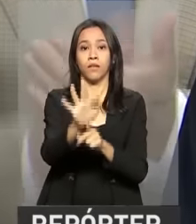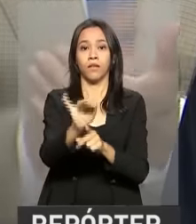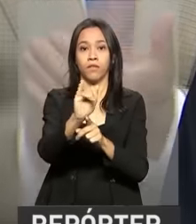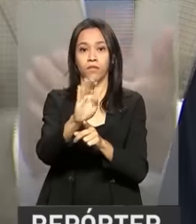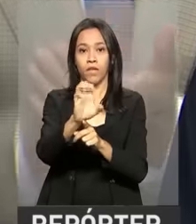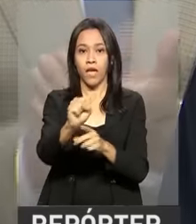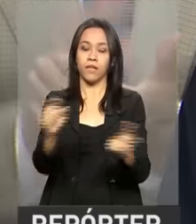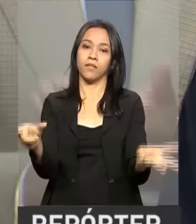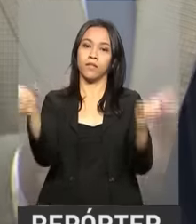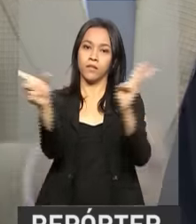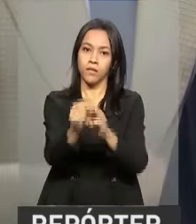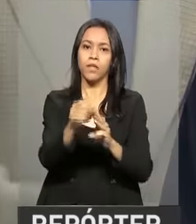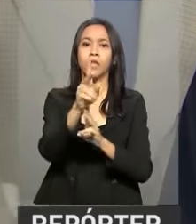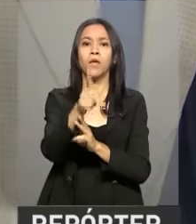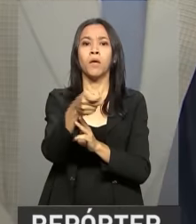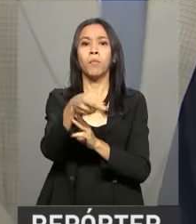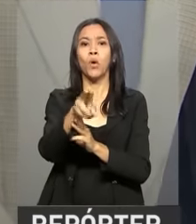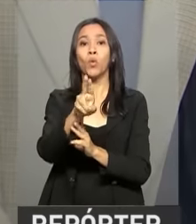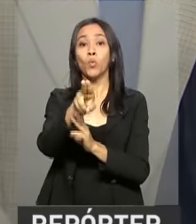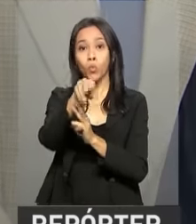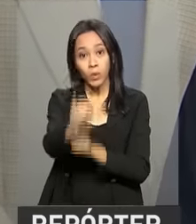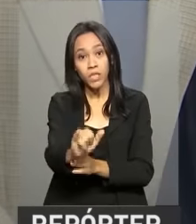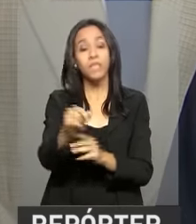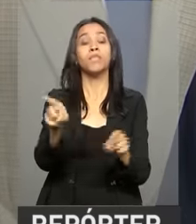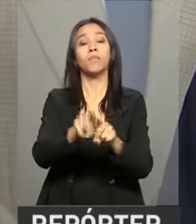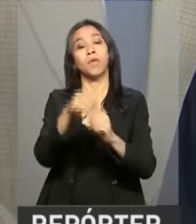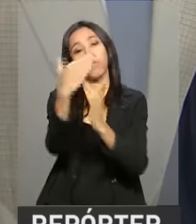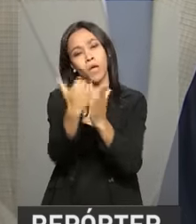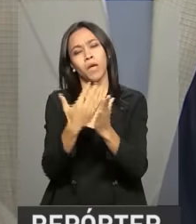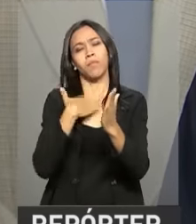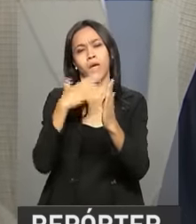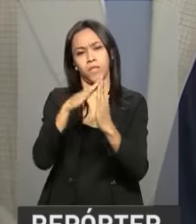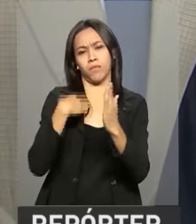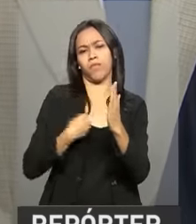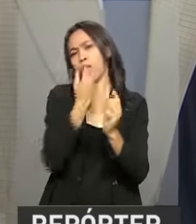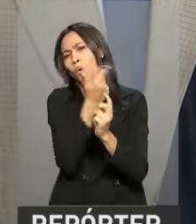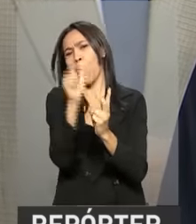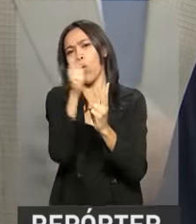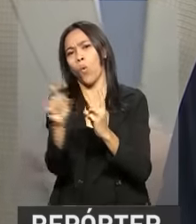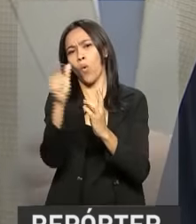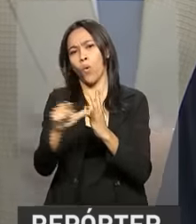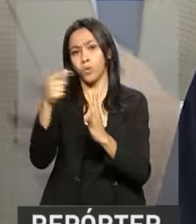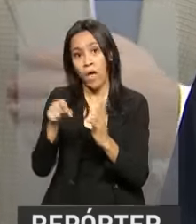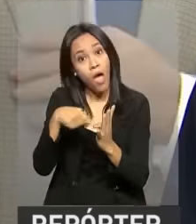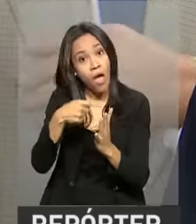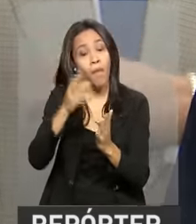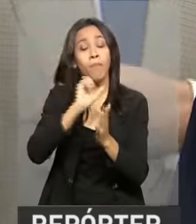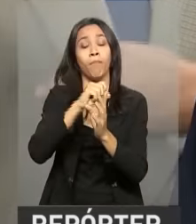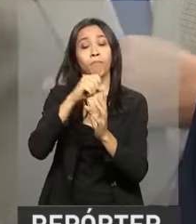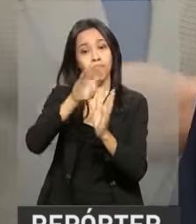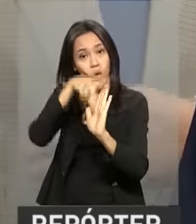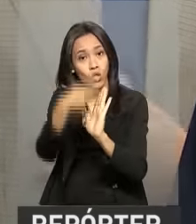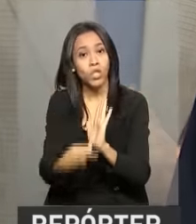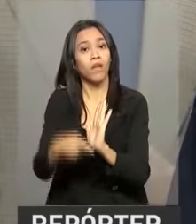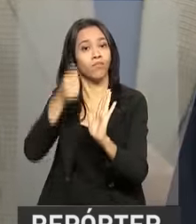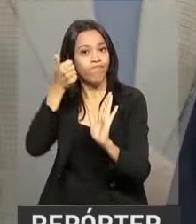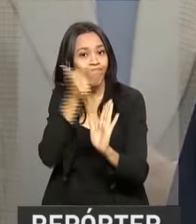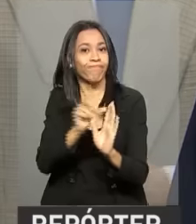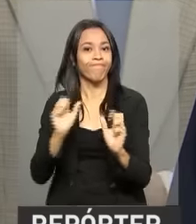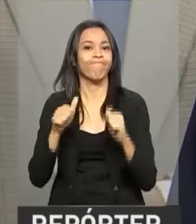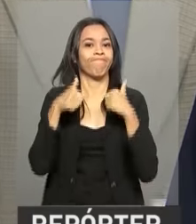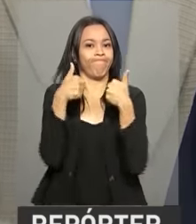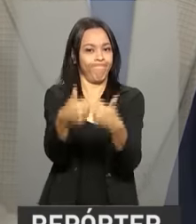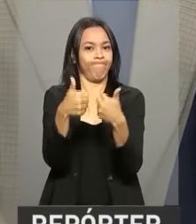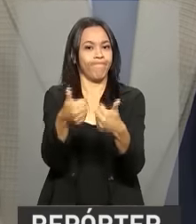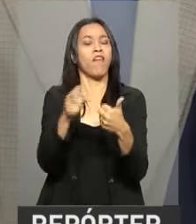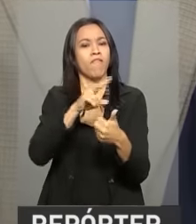Pri o Minha Casa Minha Vida entre outros são projetos que deram certo e portanto terão